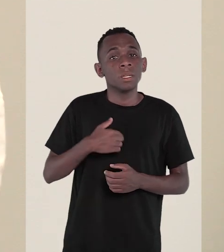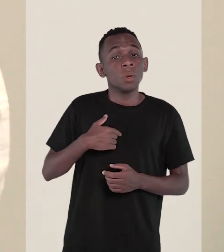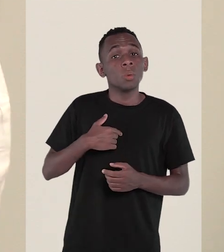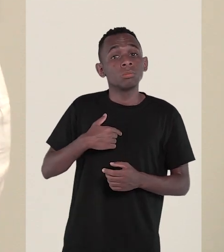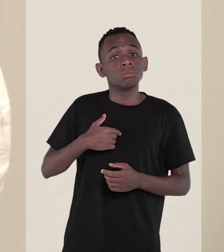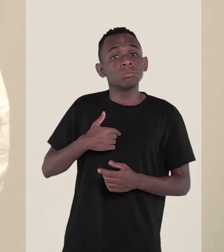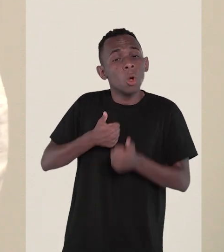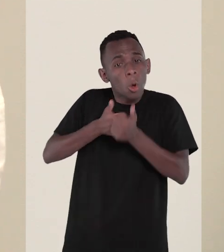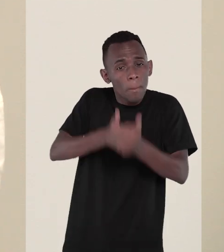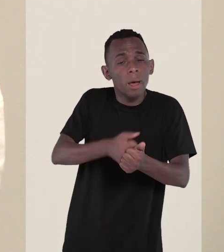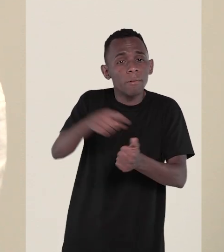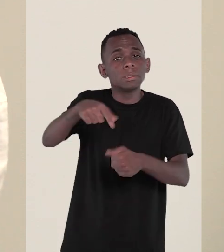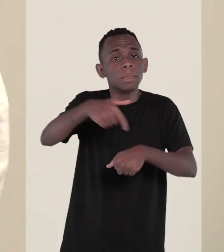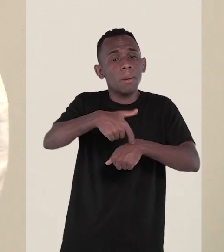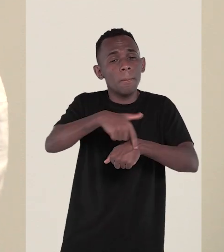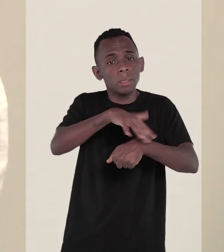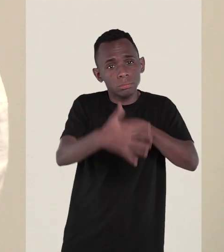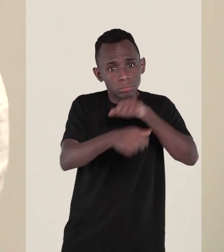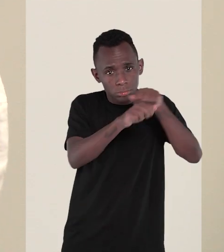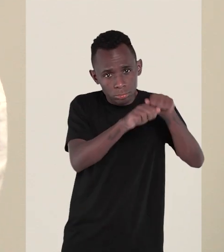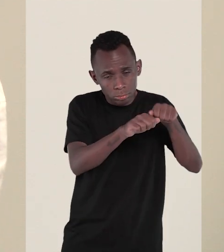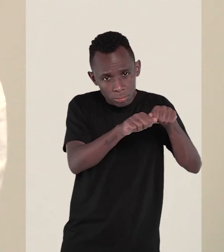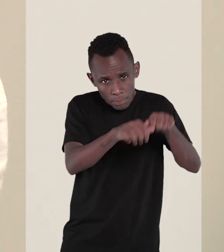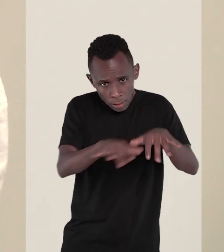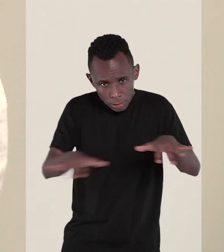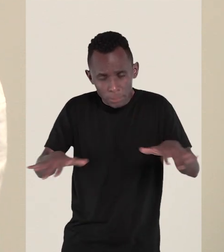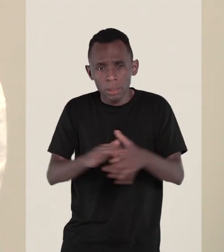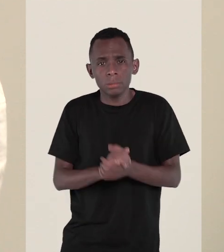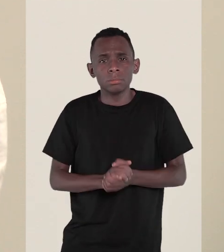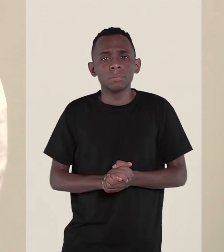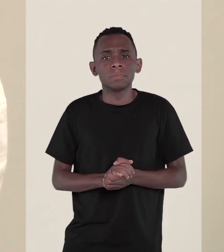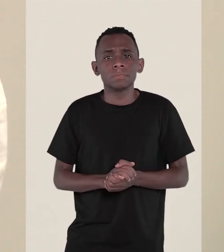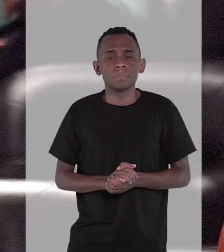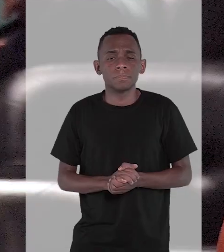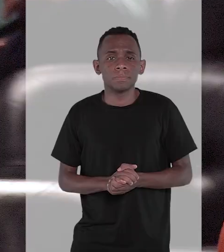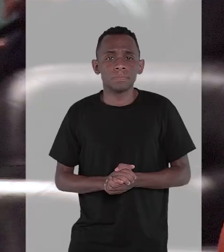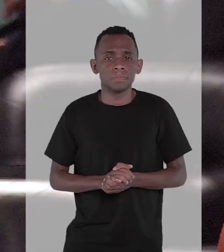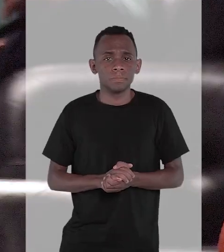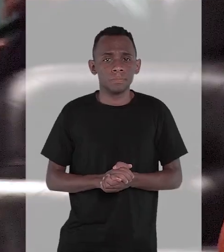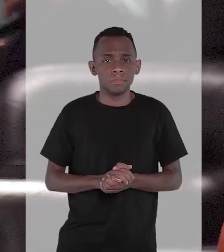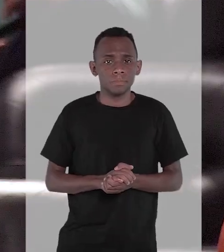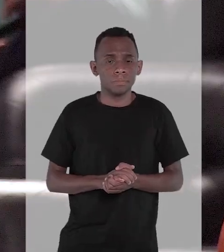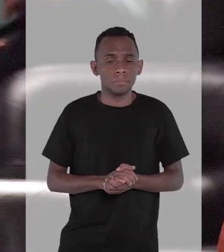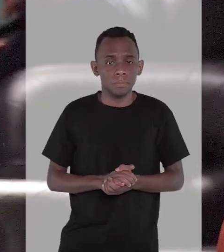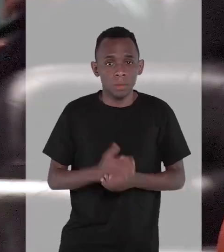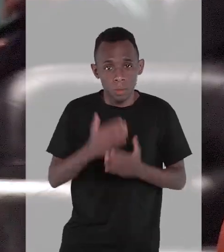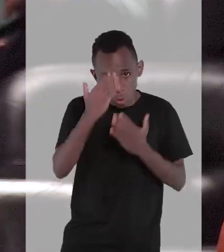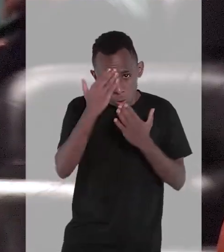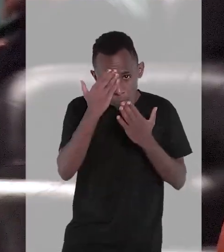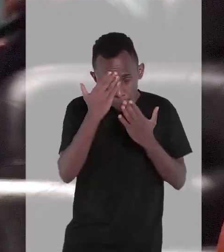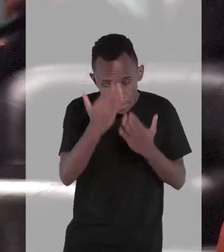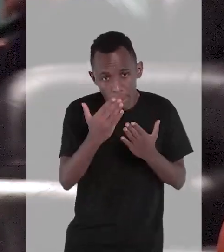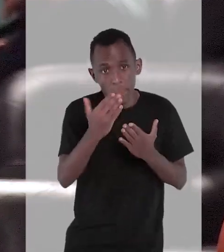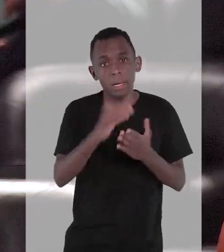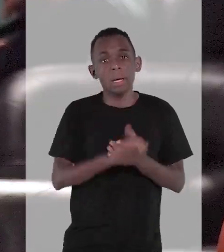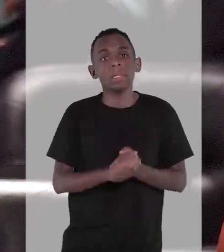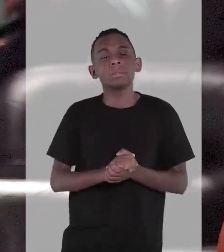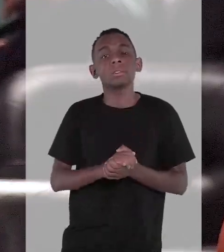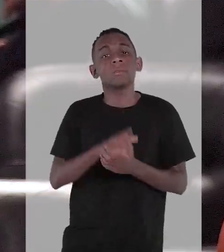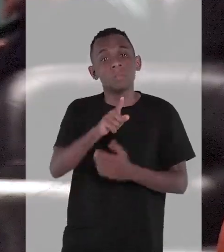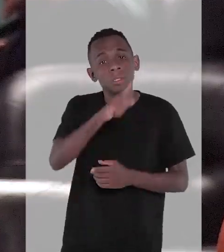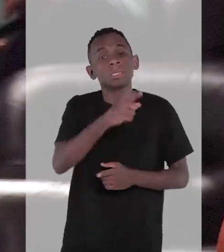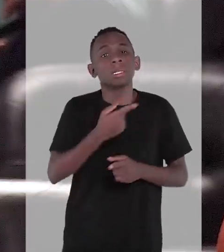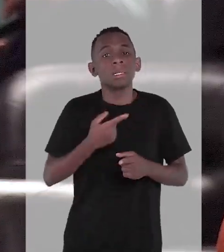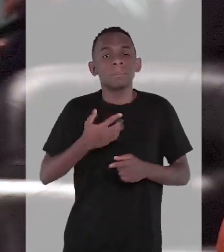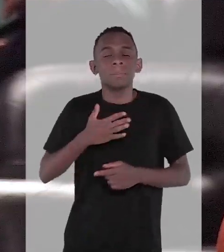pandemia foi um afago, né? Achar o seu posicionamento, achei super bacana. Bom, eu te agradeço por ter